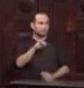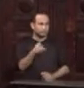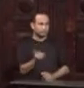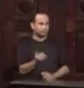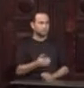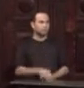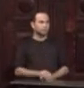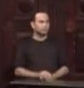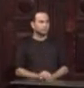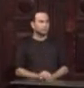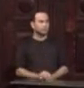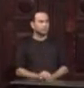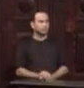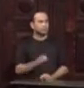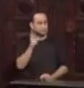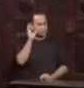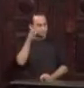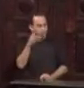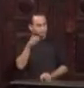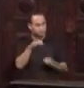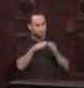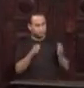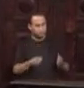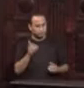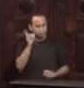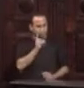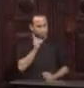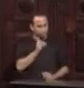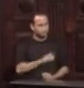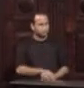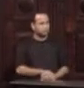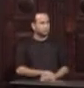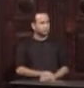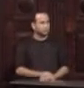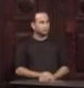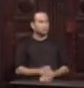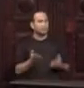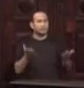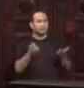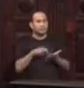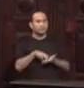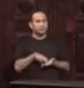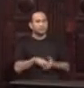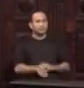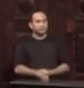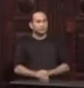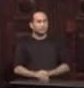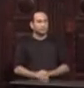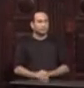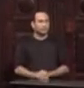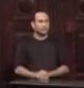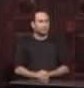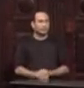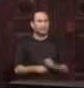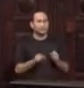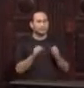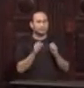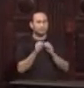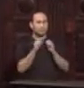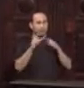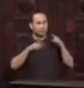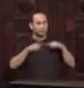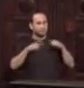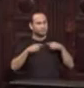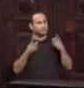recurso, né, à decisão da mesa diretora. Bom, hoje de manhã fizemos um debate